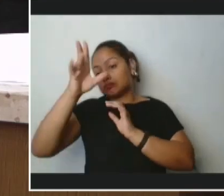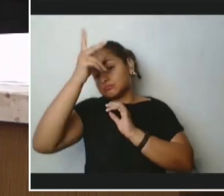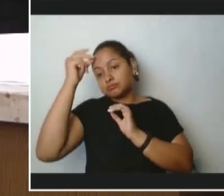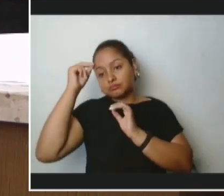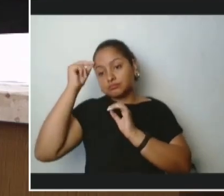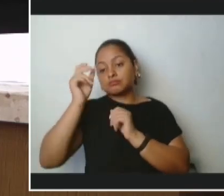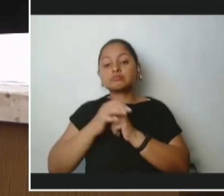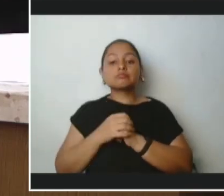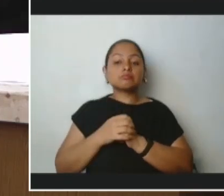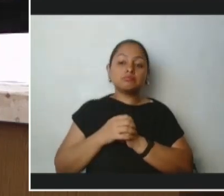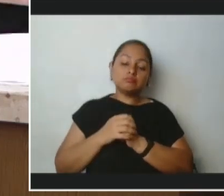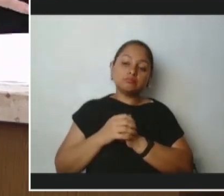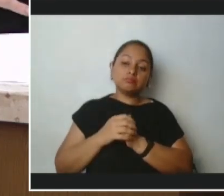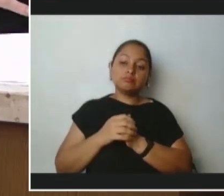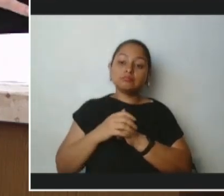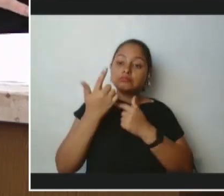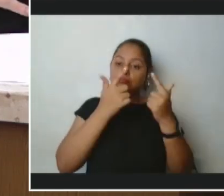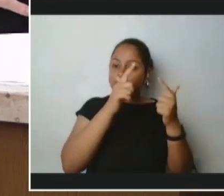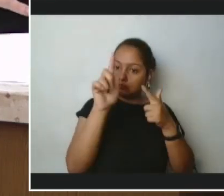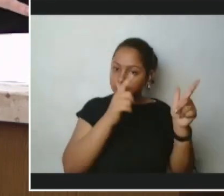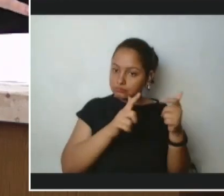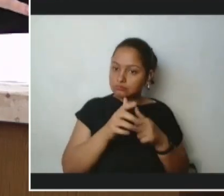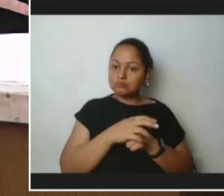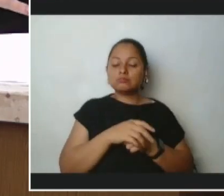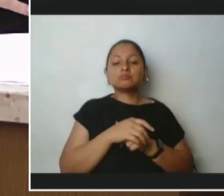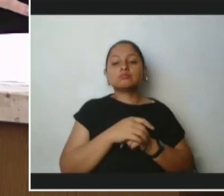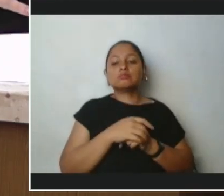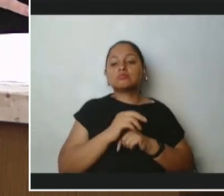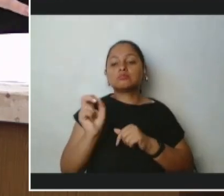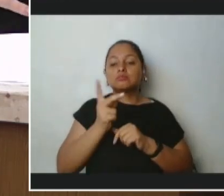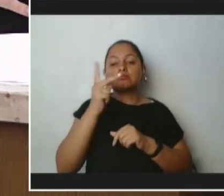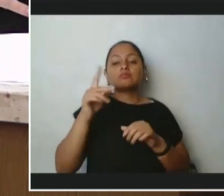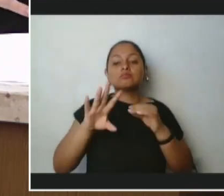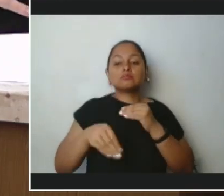valor complementar é das outras entidades.